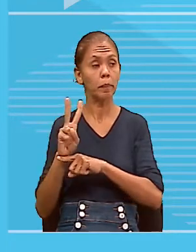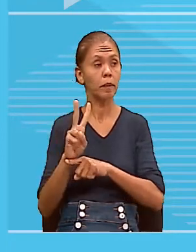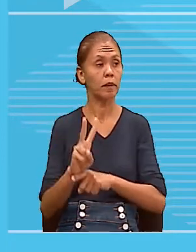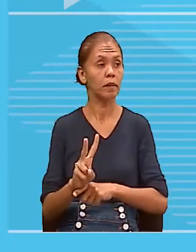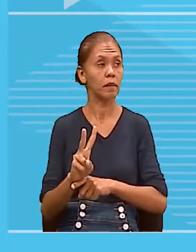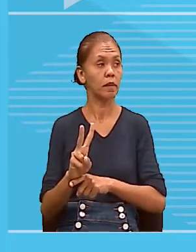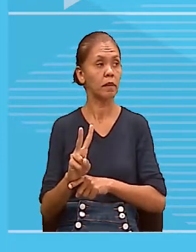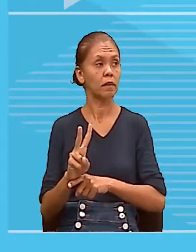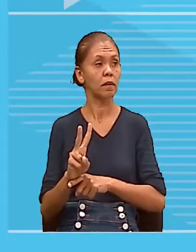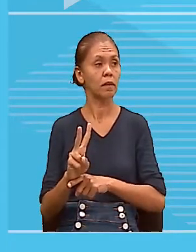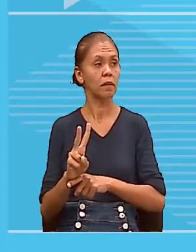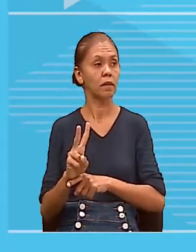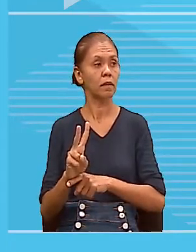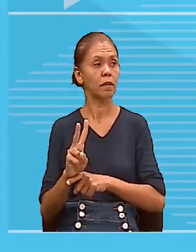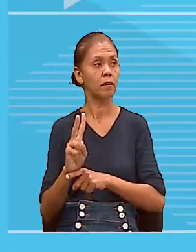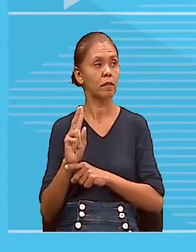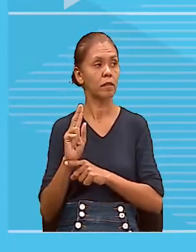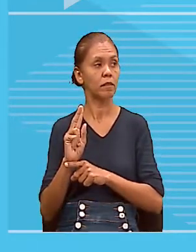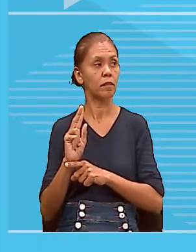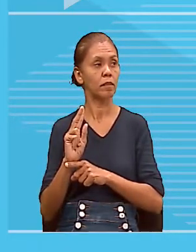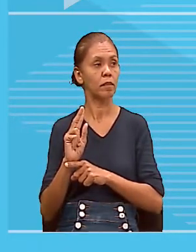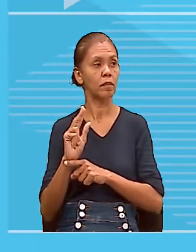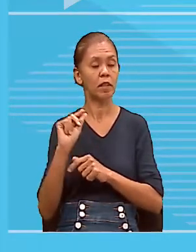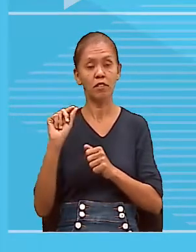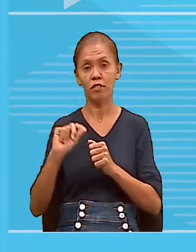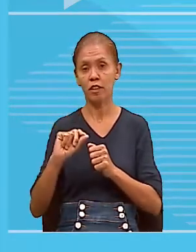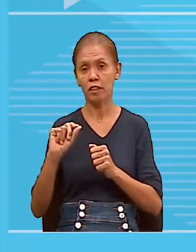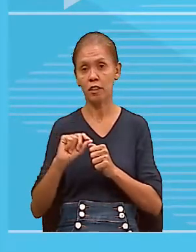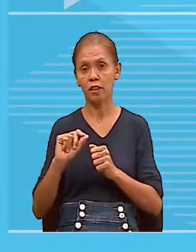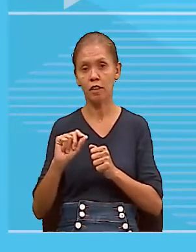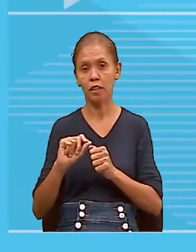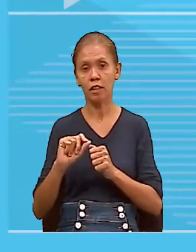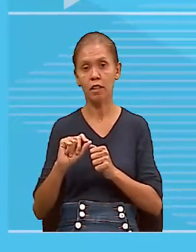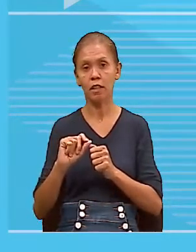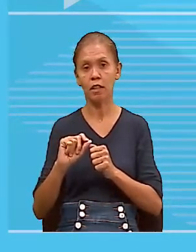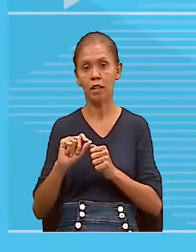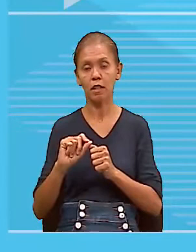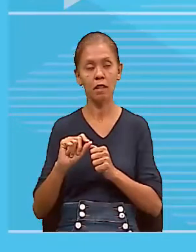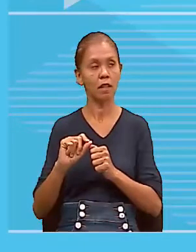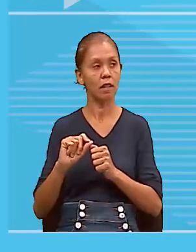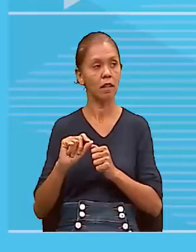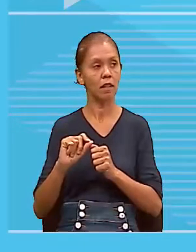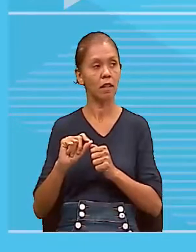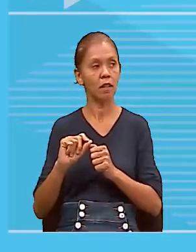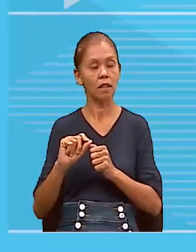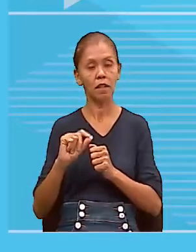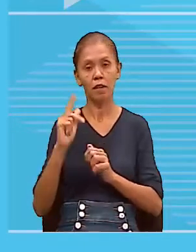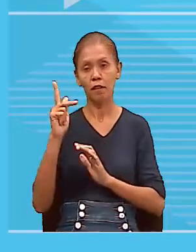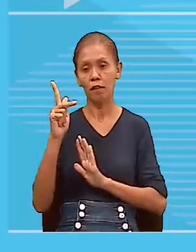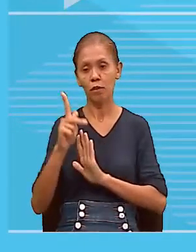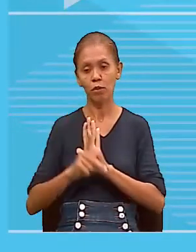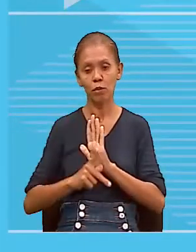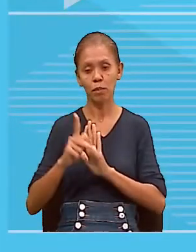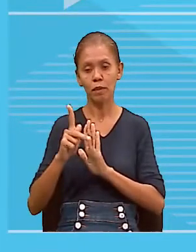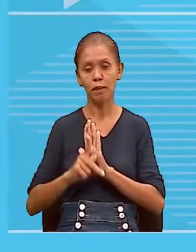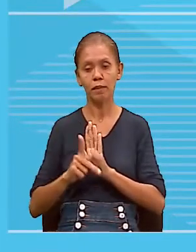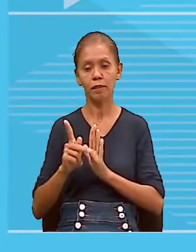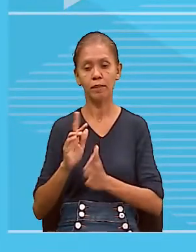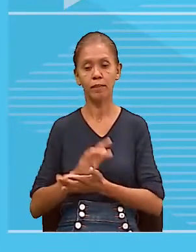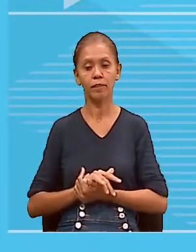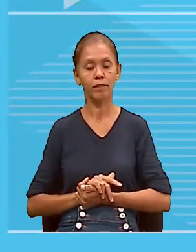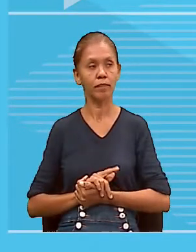recursos para realizar as obras que o governo interpretava como fundamentais para o Brasil então tá aí